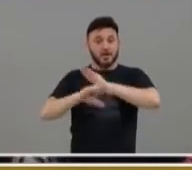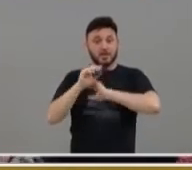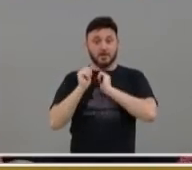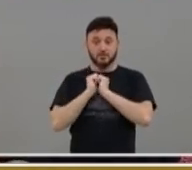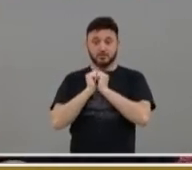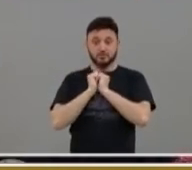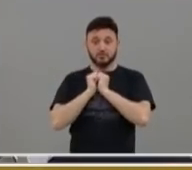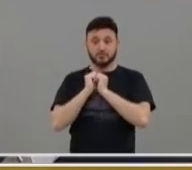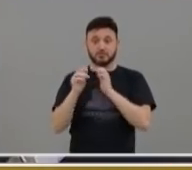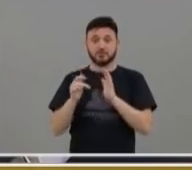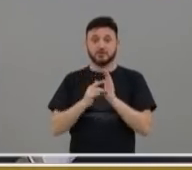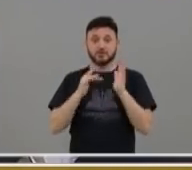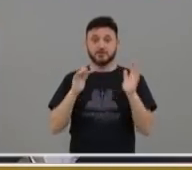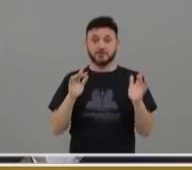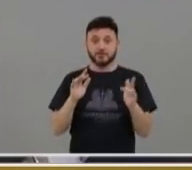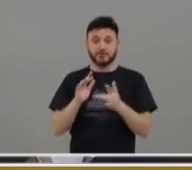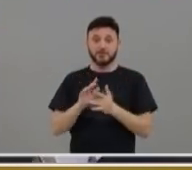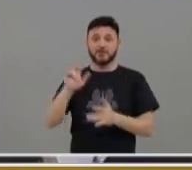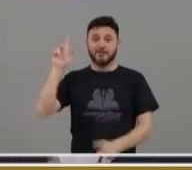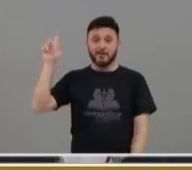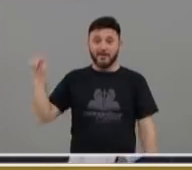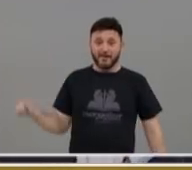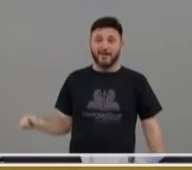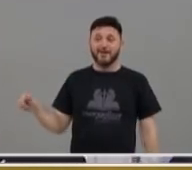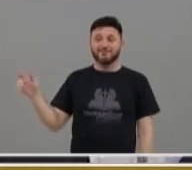que Ele é